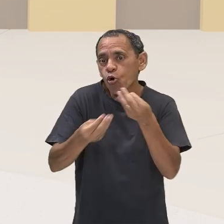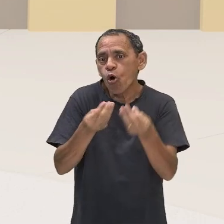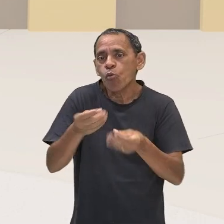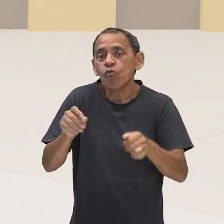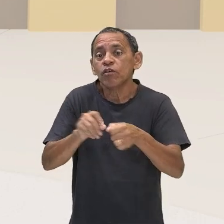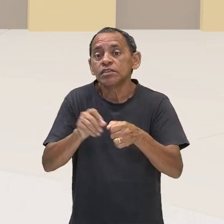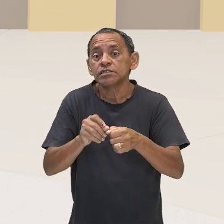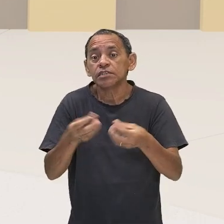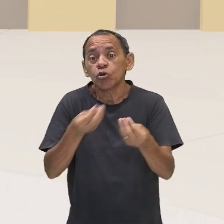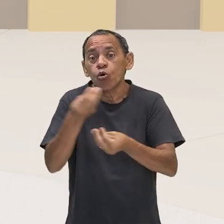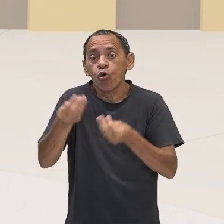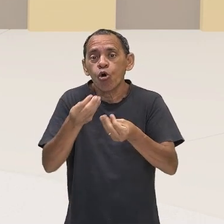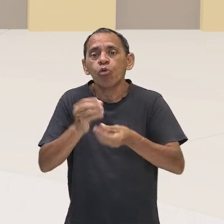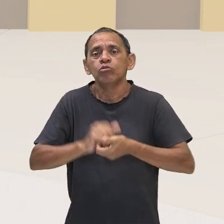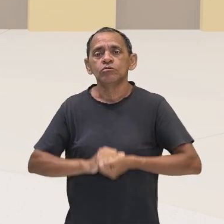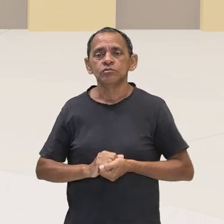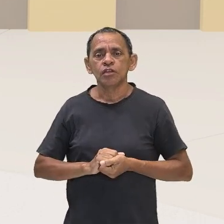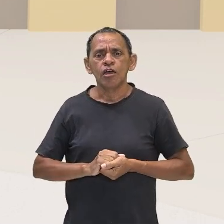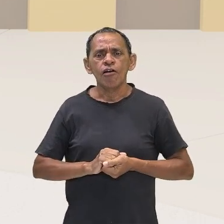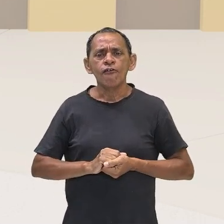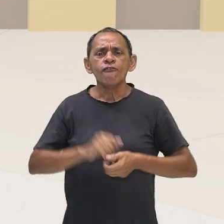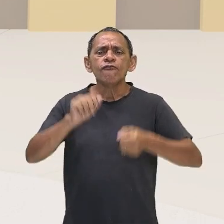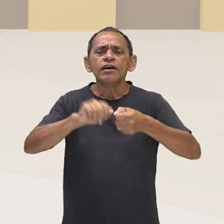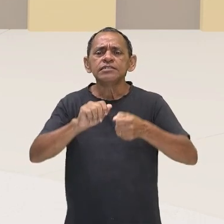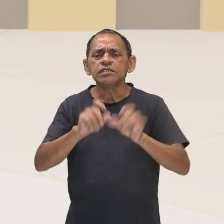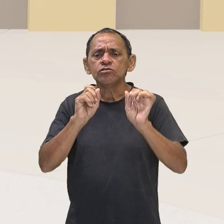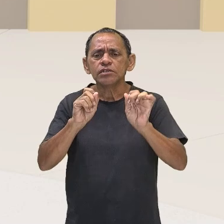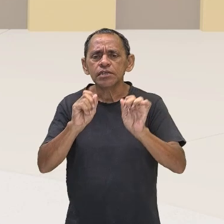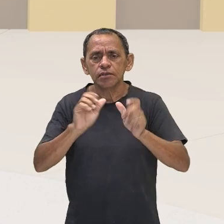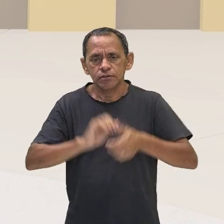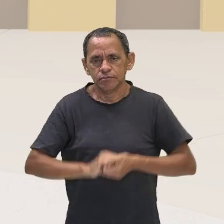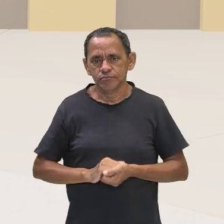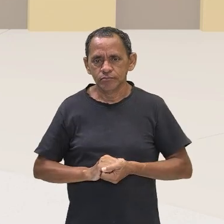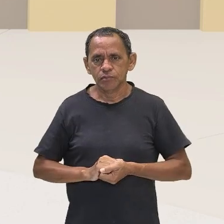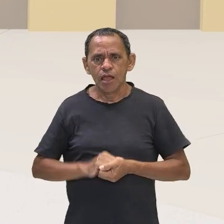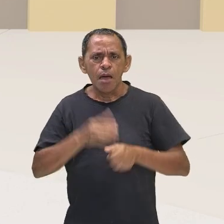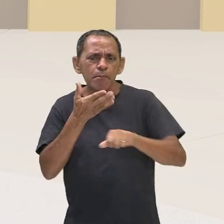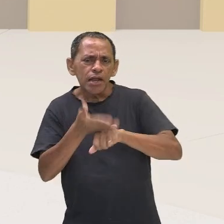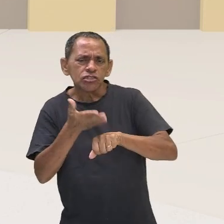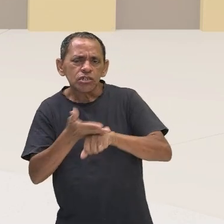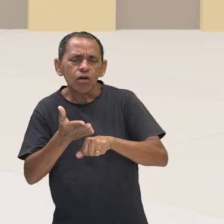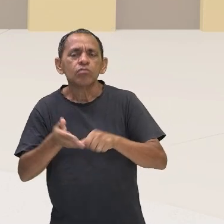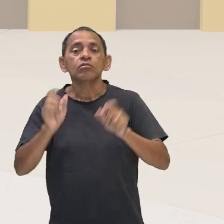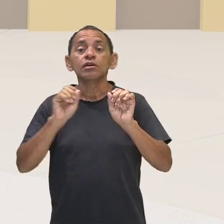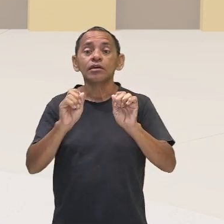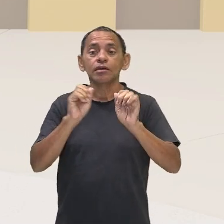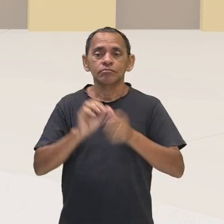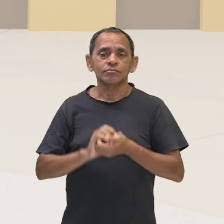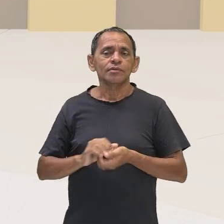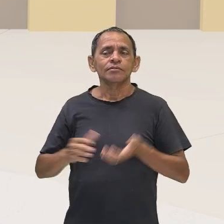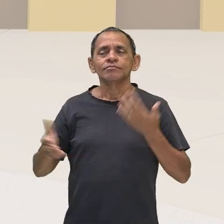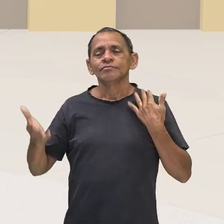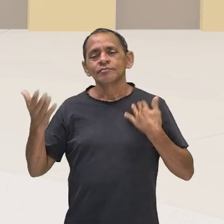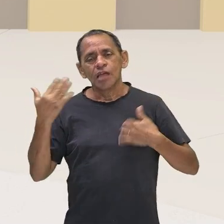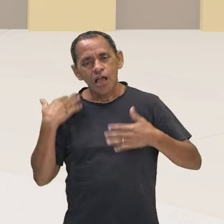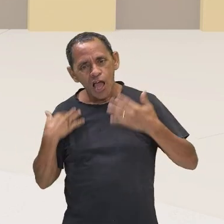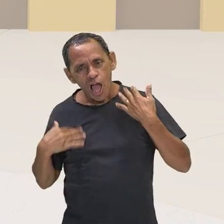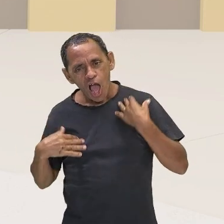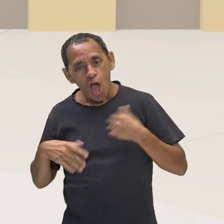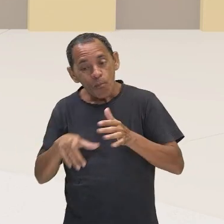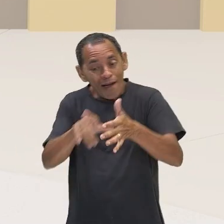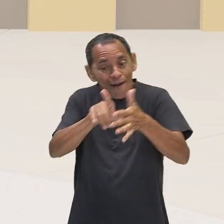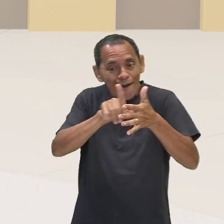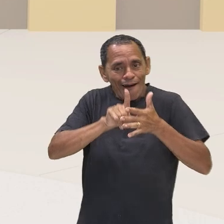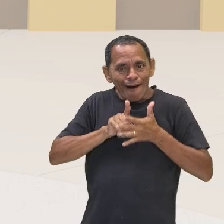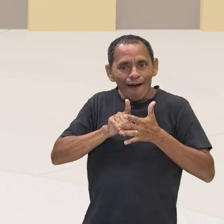para ter este controle emocional, né? Posso praticar a calma antes de reagir a uma